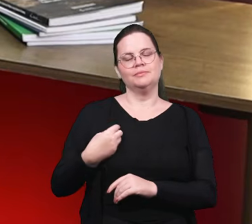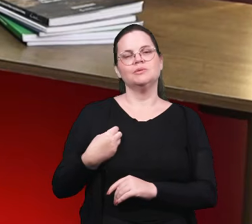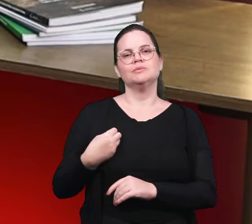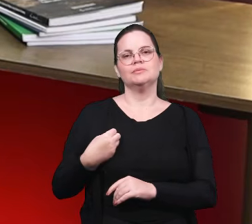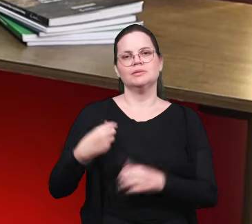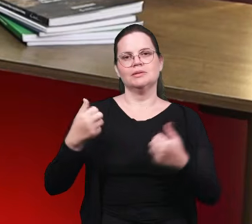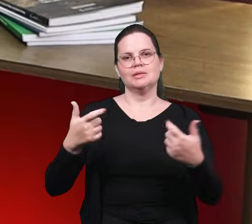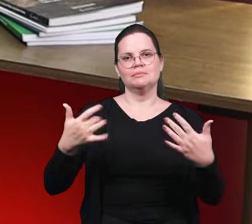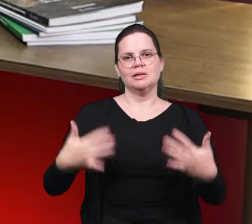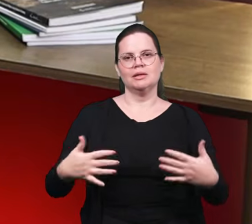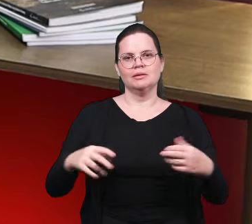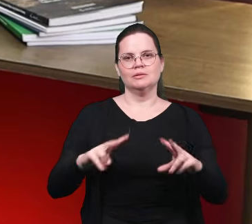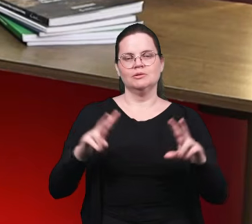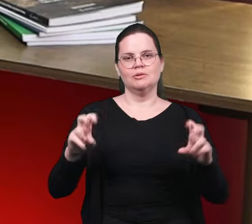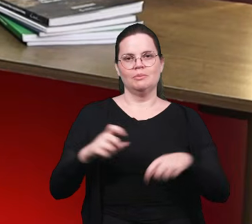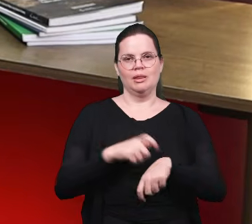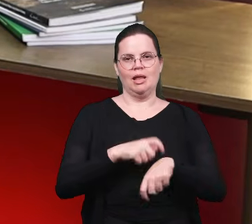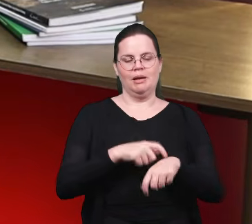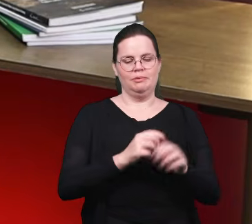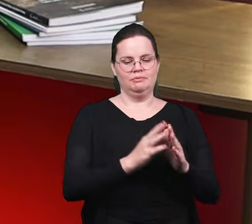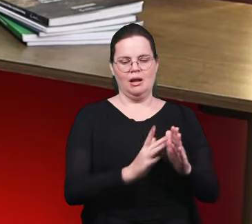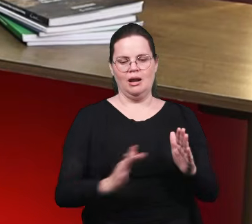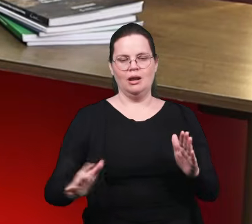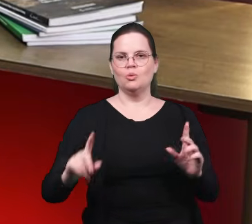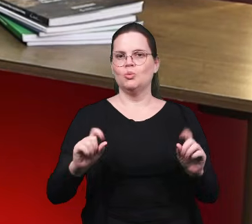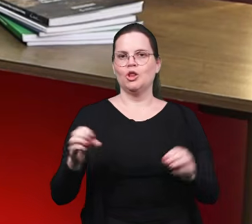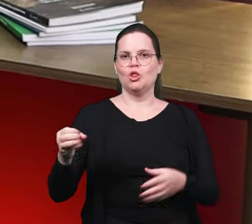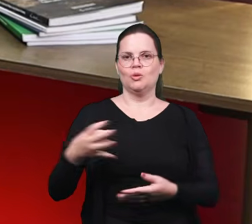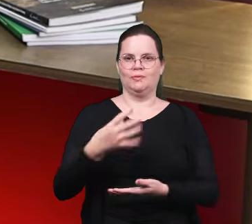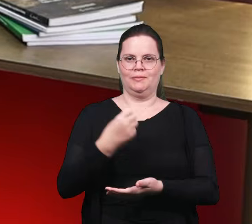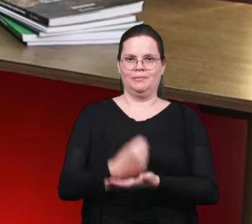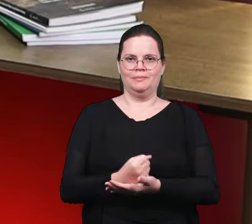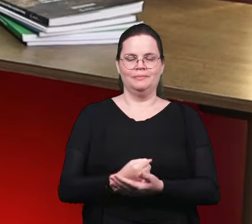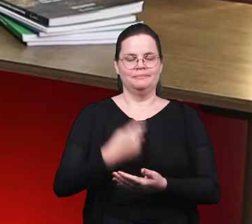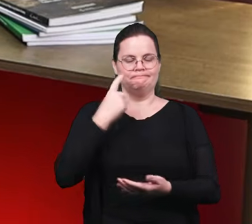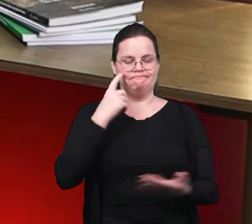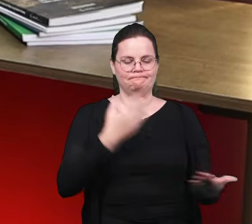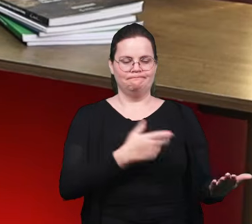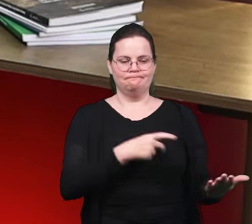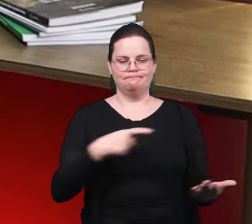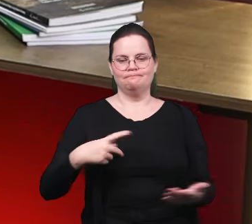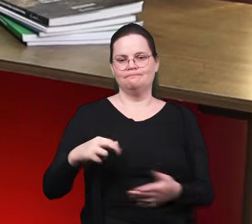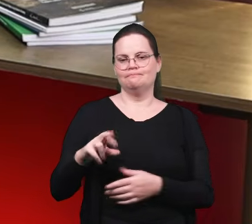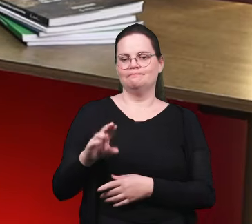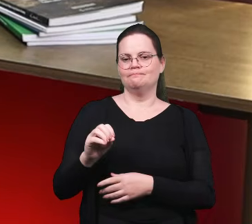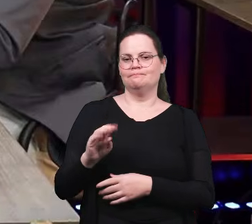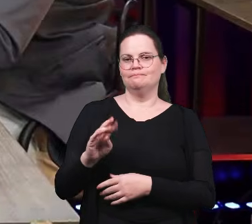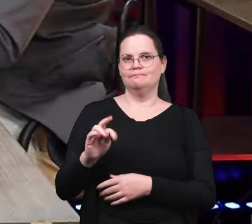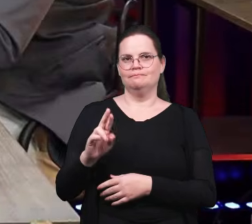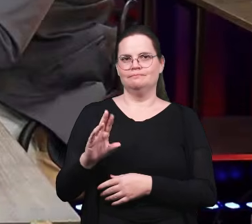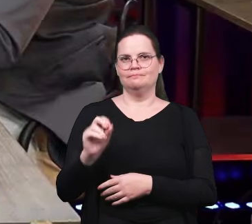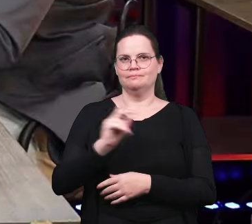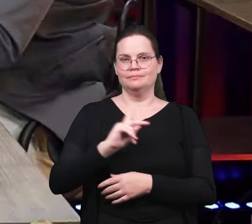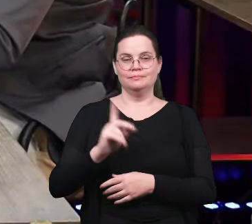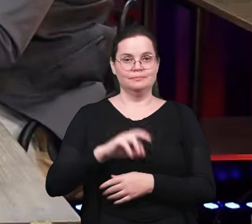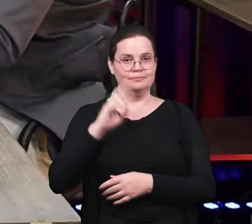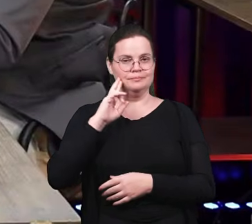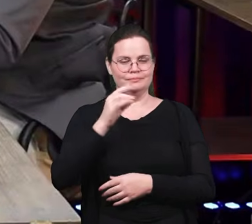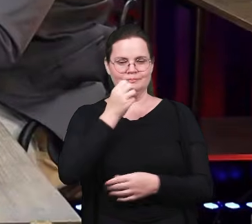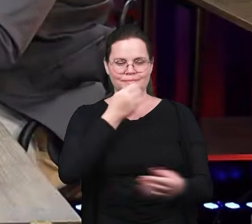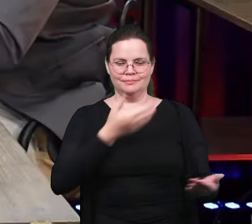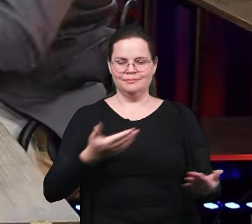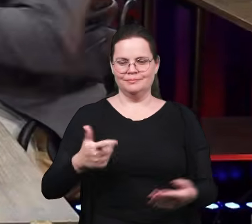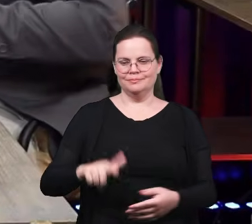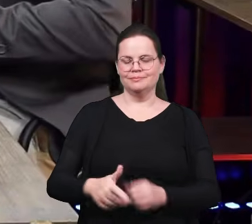falando a respeito da cronologia do Novo Testamento. E comigo aqui no estúdio está o pastor Roberto Pedra. Paz do Senhor, pastor, seja bem-vindo